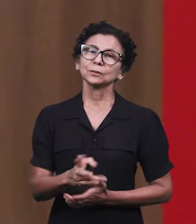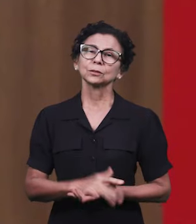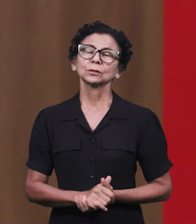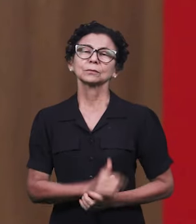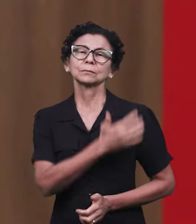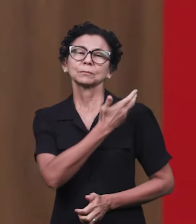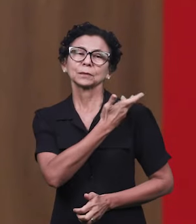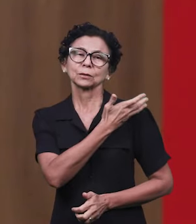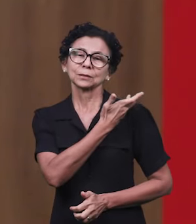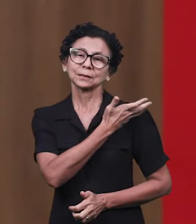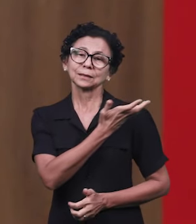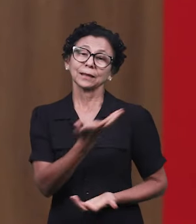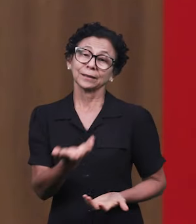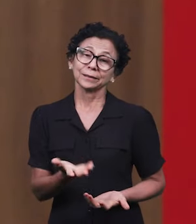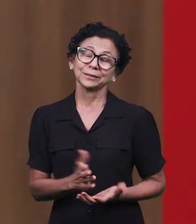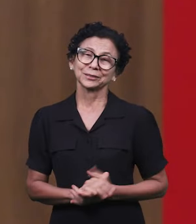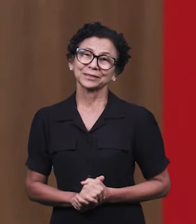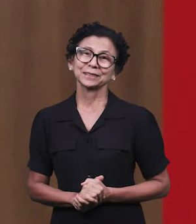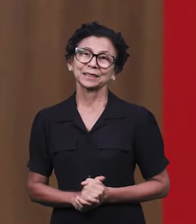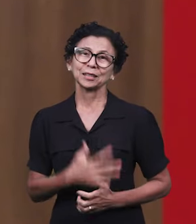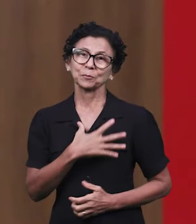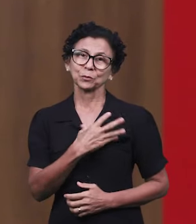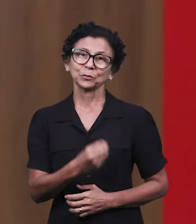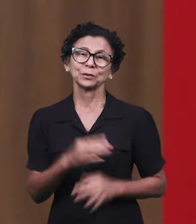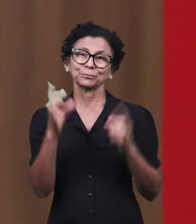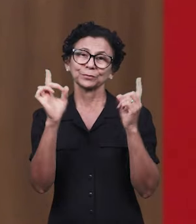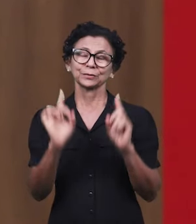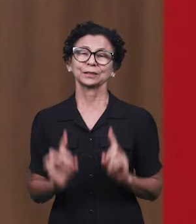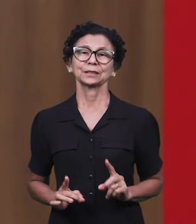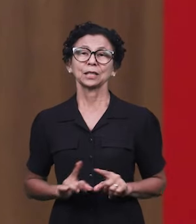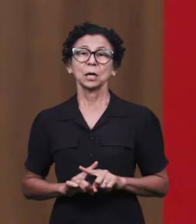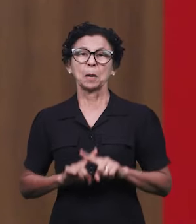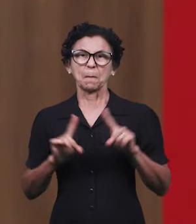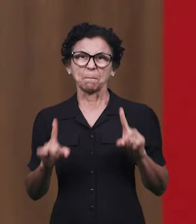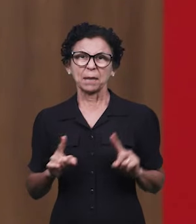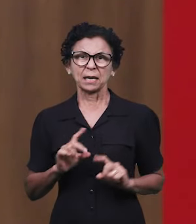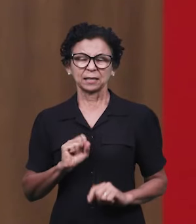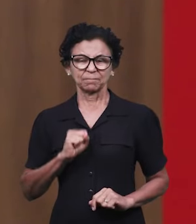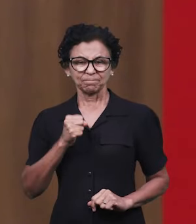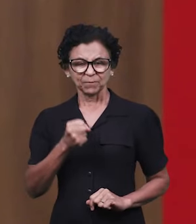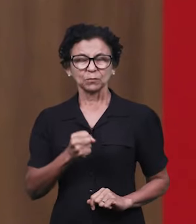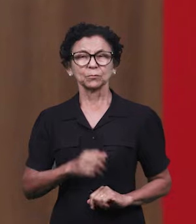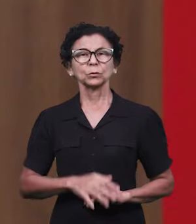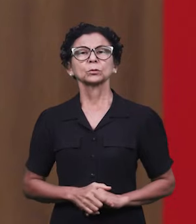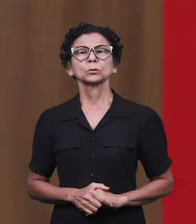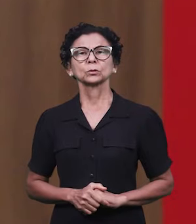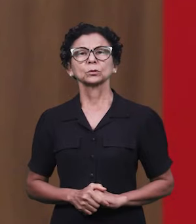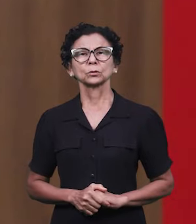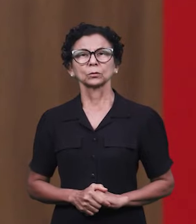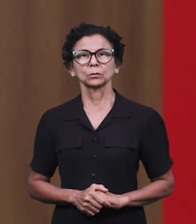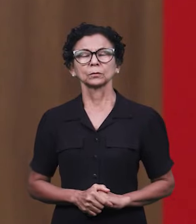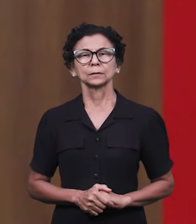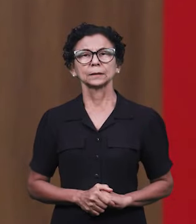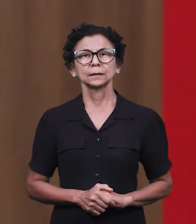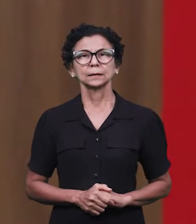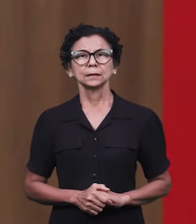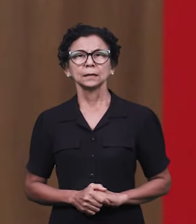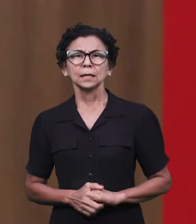as conquistas. E o que nós sempre mostramos a ele, que não se escondesse atrás das